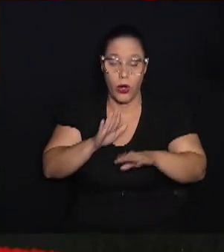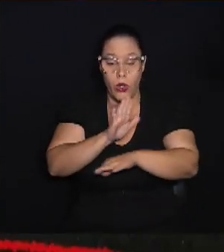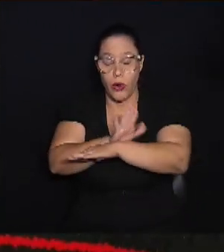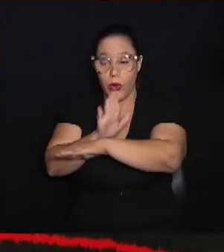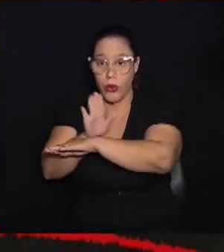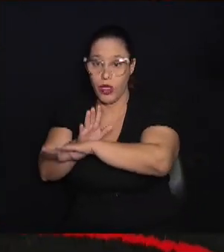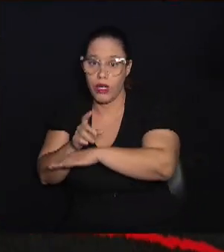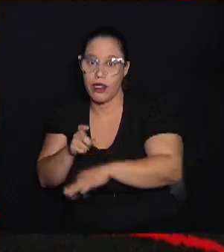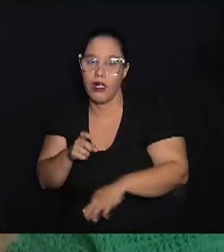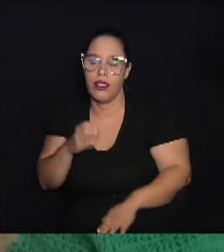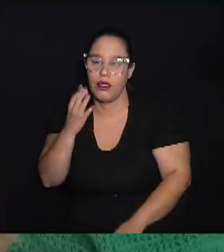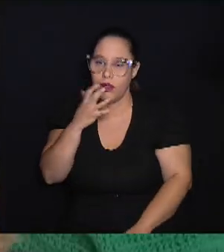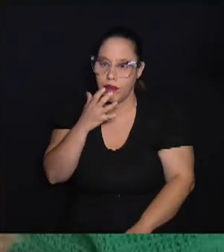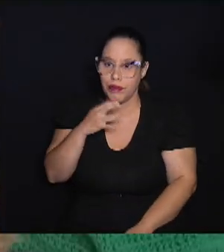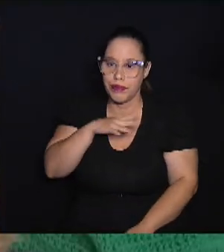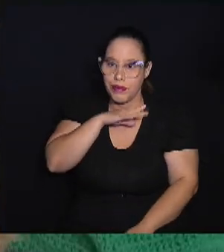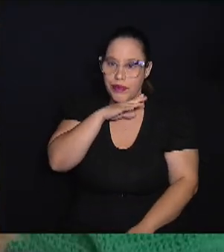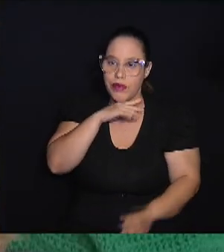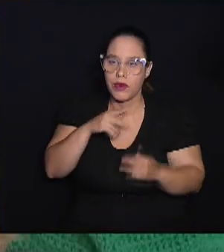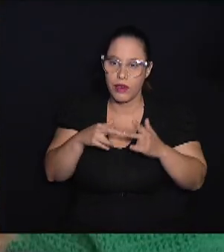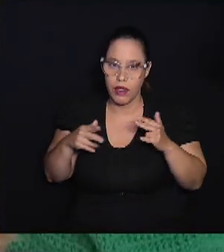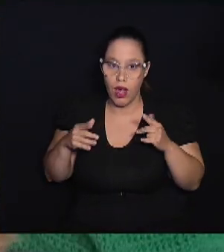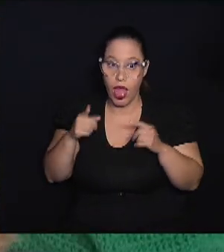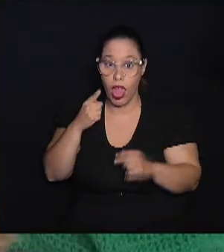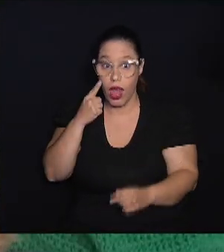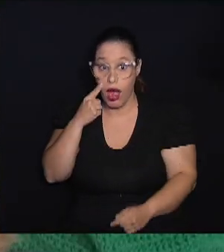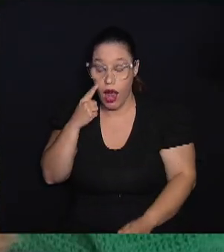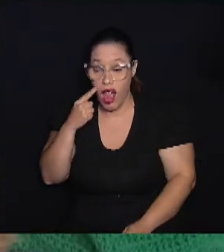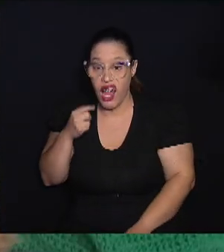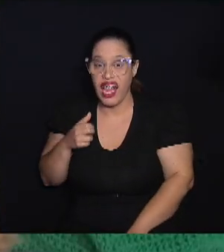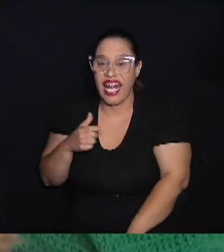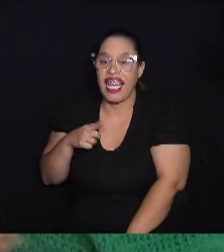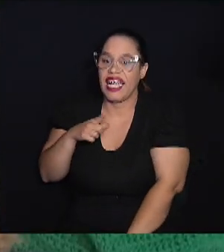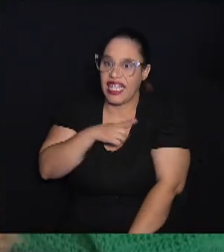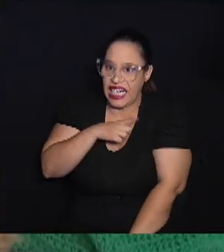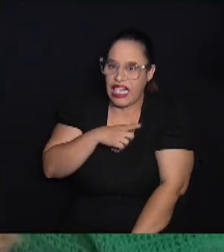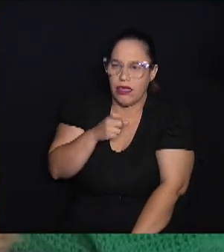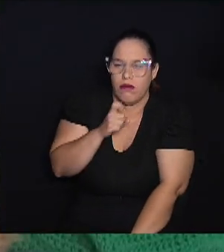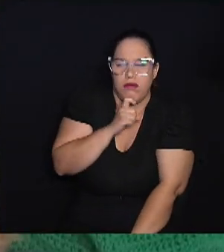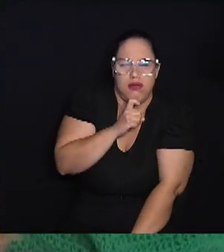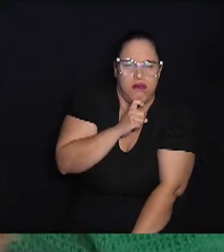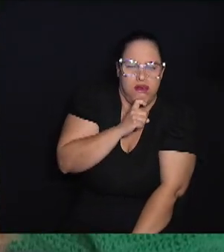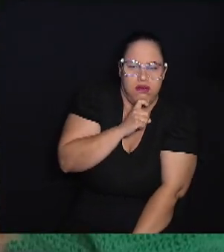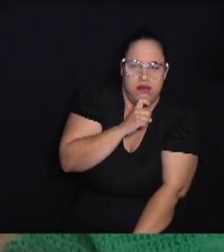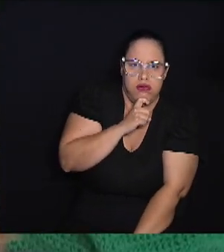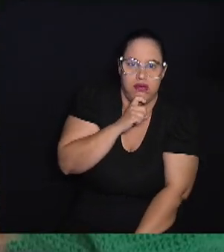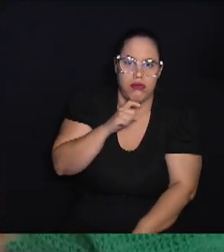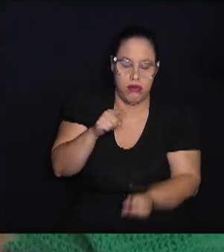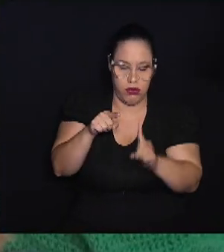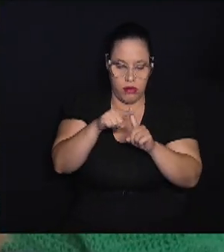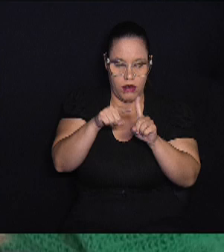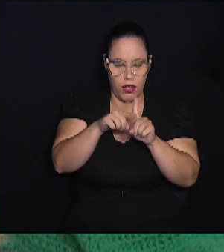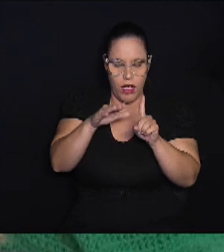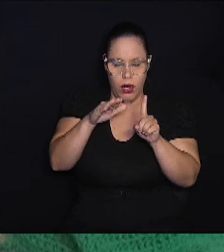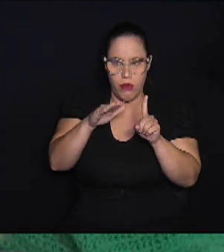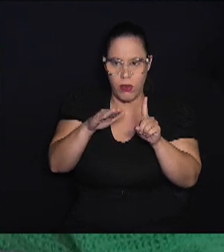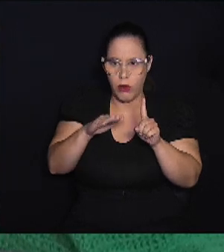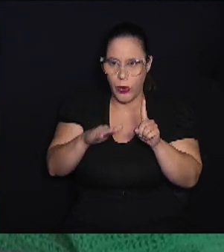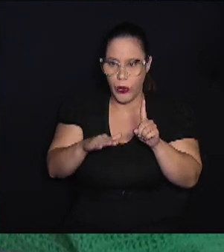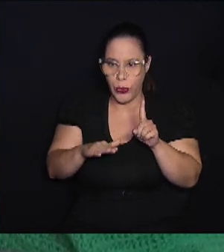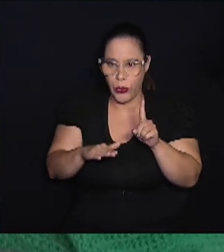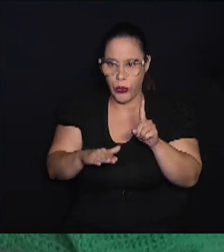devem ser observados. Eles sentem frio, conforme as temperaturas vão baixando, eles